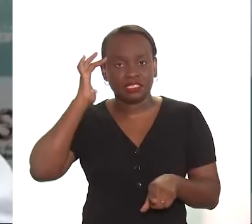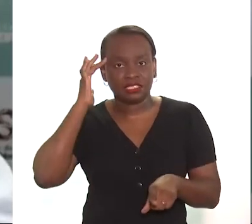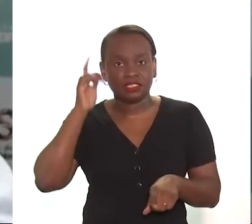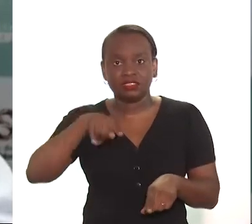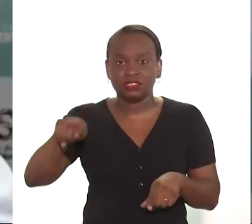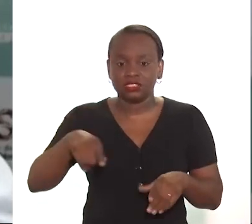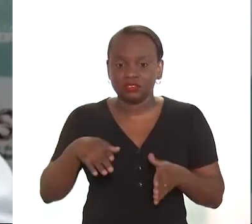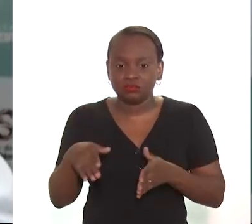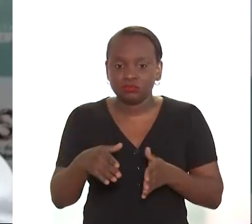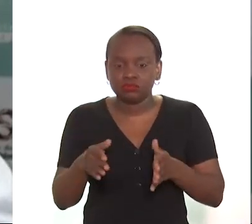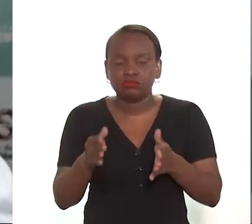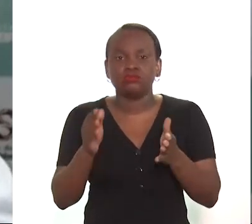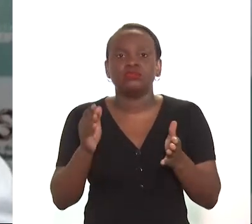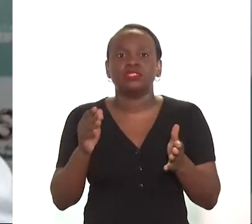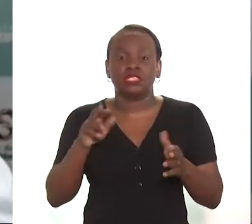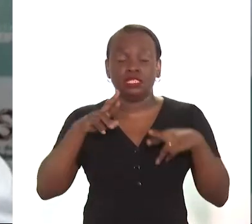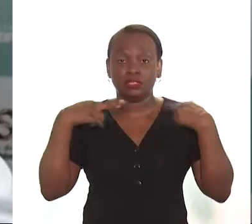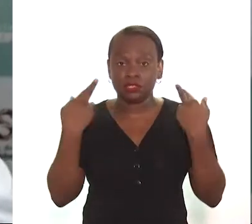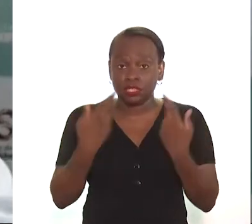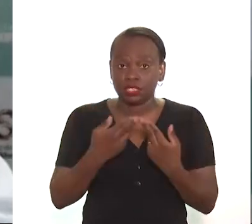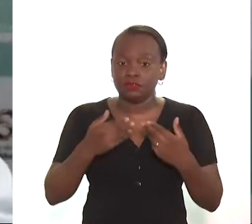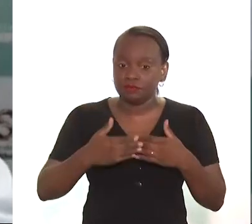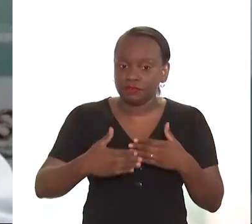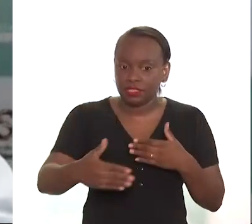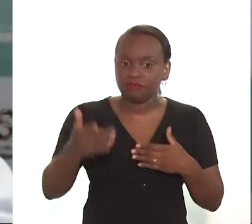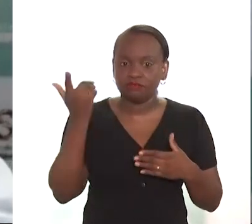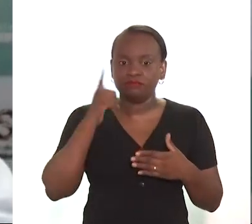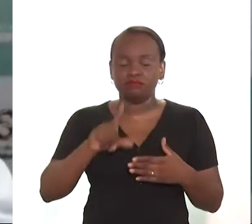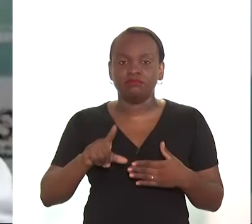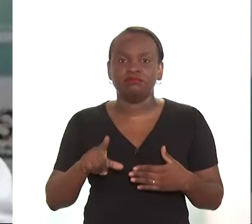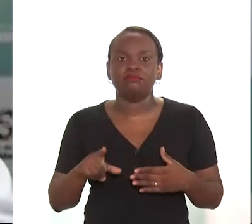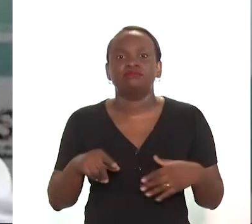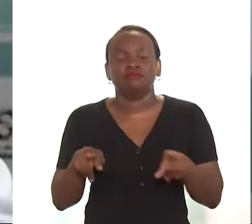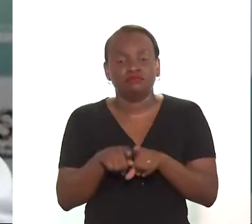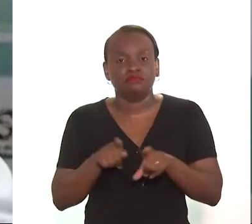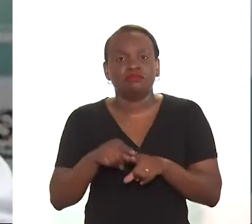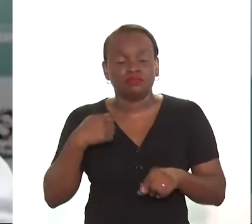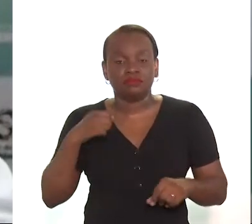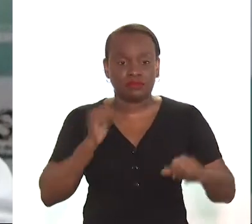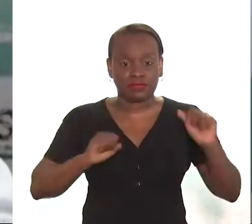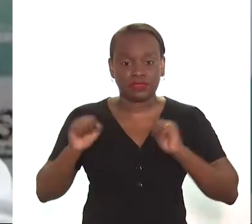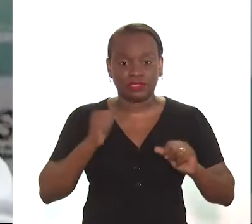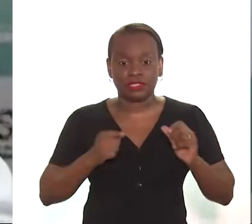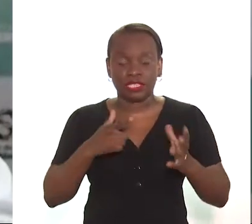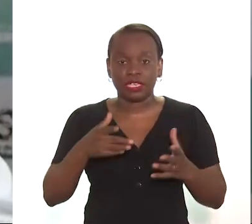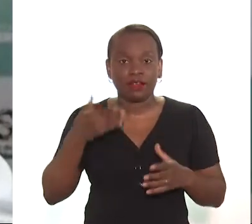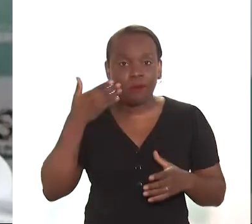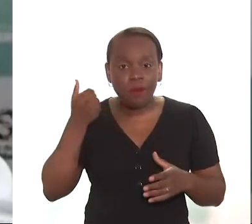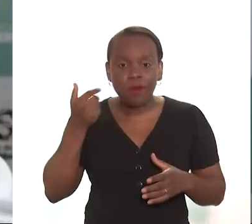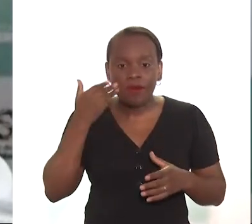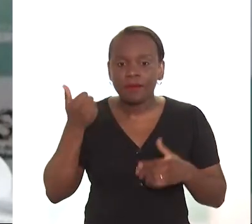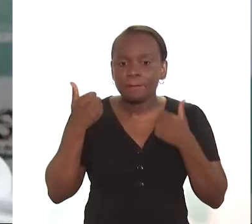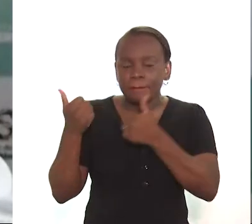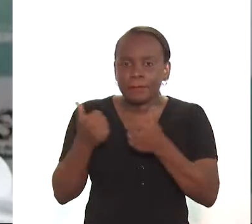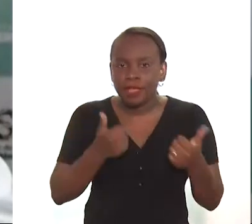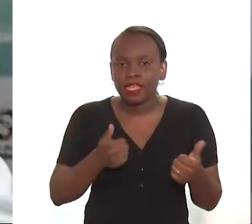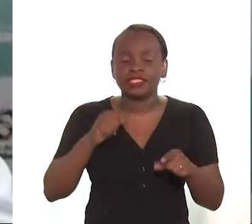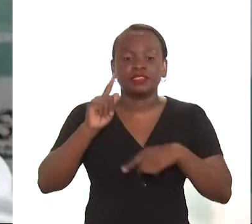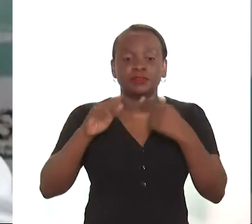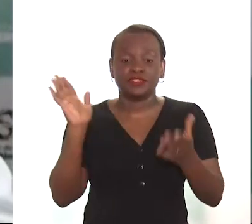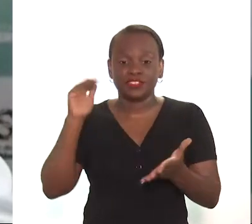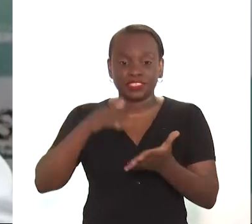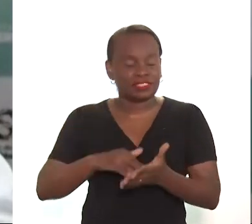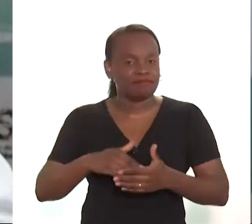que nós estamos caminhando nesse sentido, a reunião em breve acontecerá, eu espero que seja proveitosa, que a gente